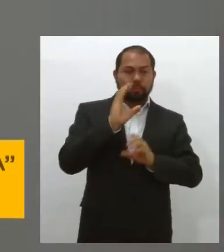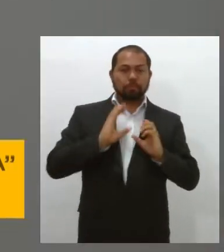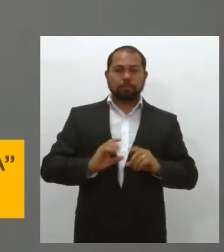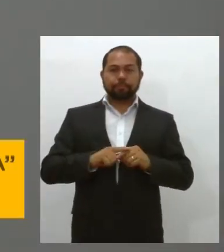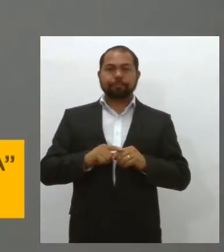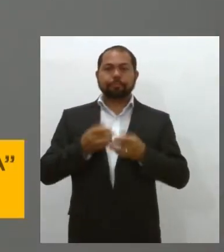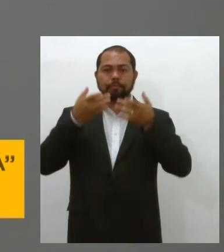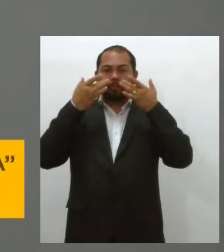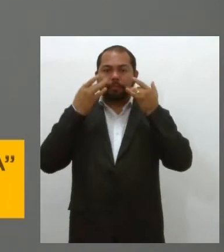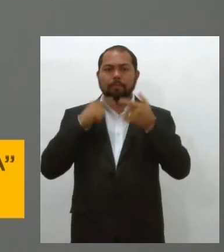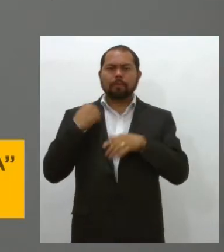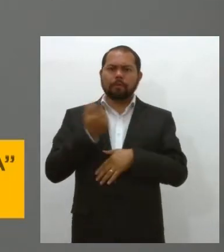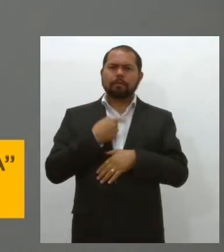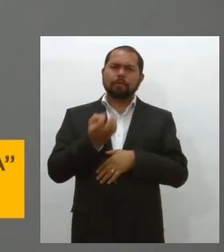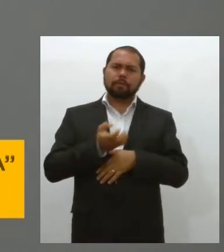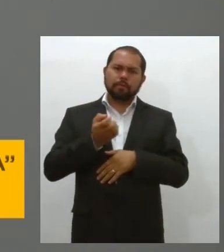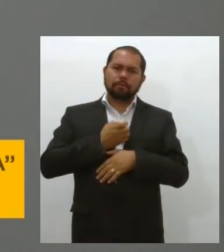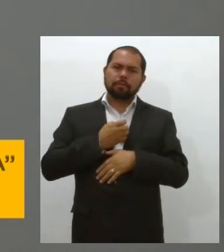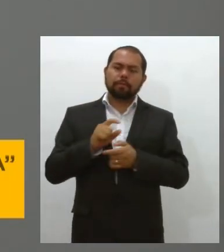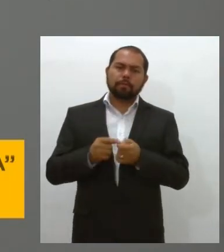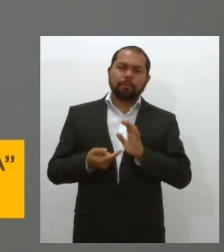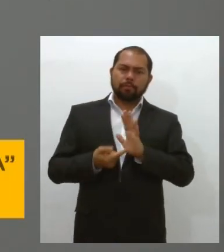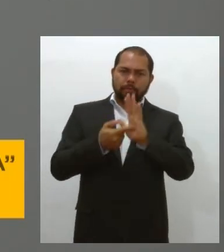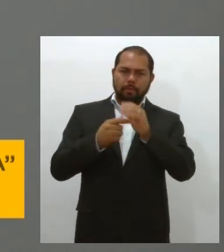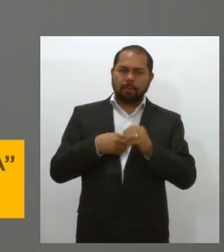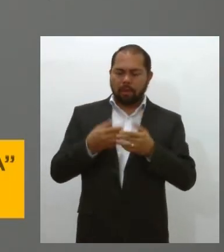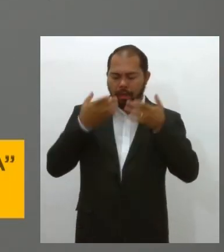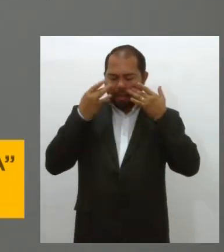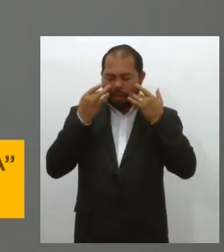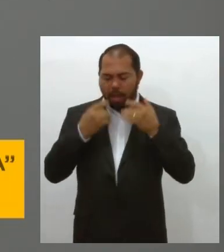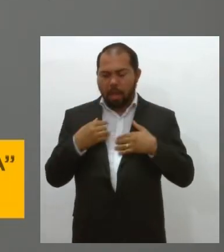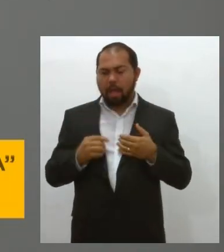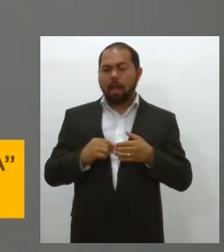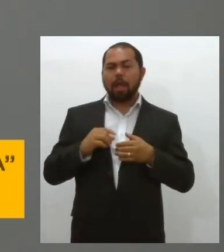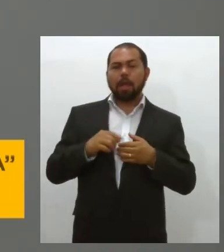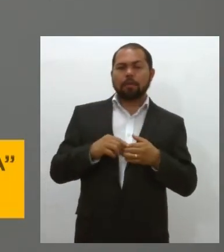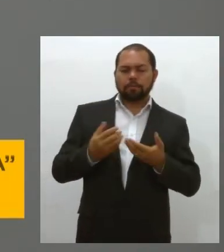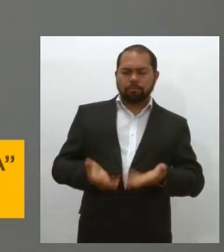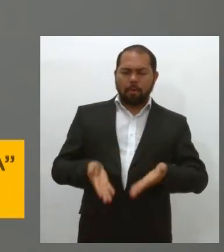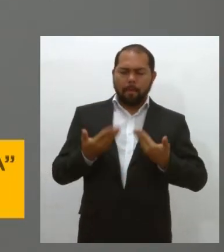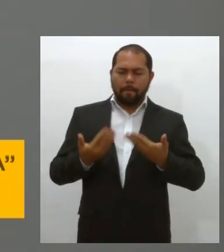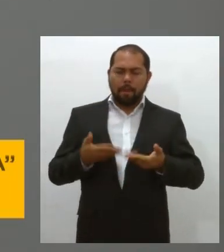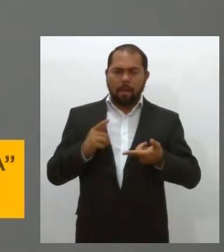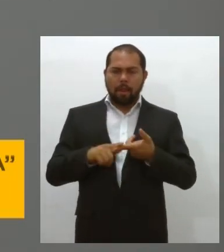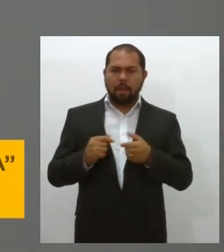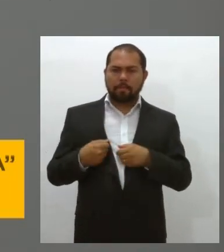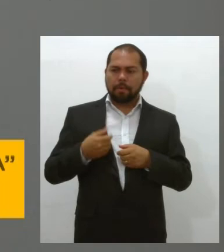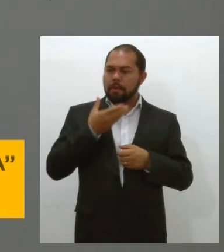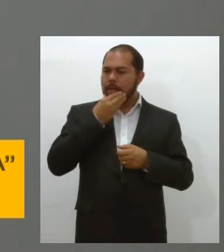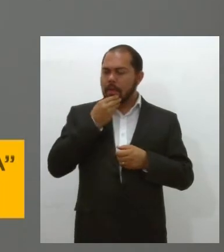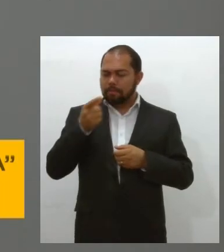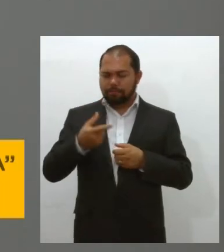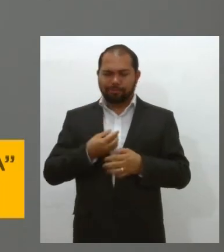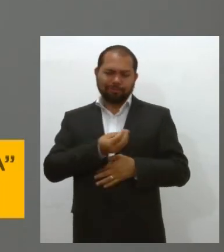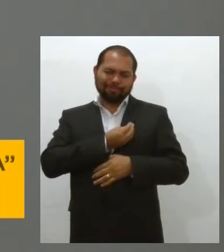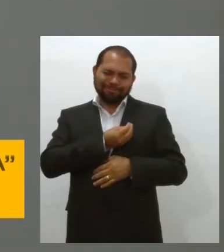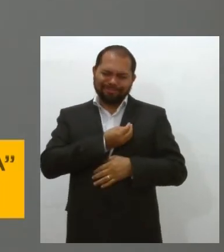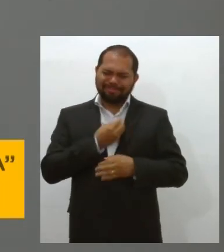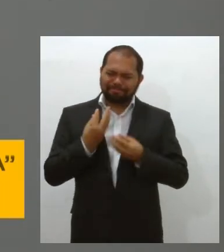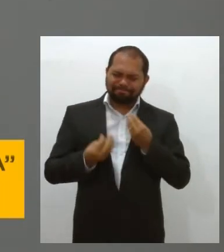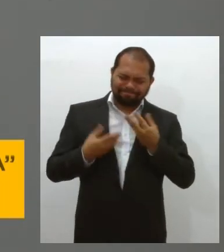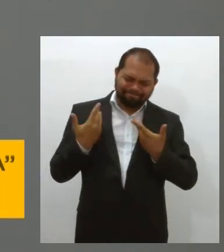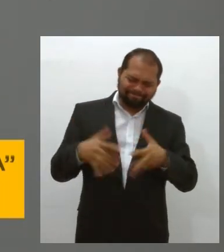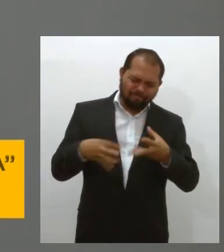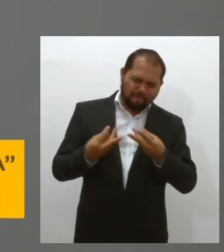gente queria trazer um pouco de teatro, de arte, de uma maneira mais leve para esses meninos que vivem num ambiente tão árido, né?